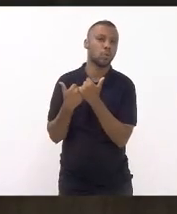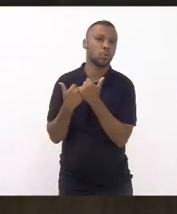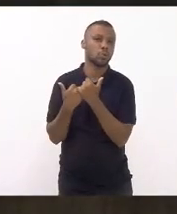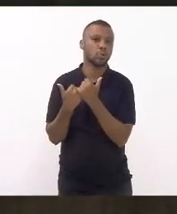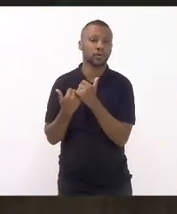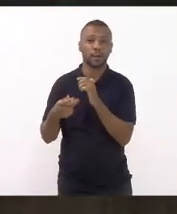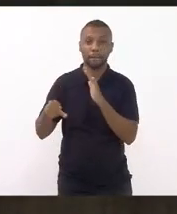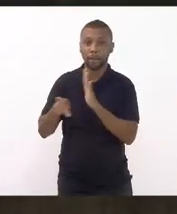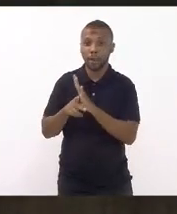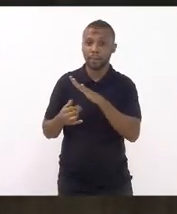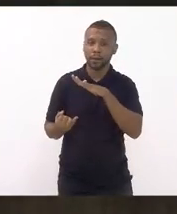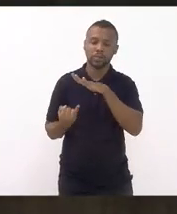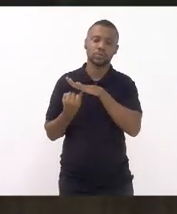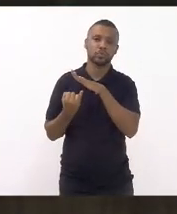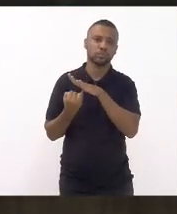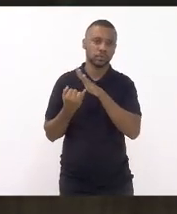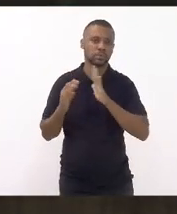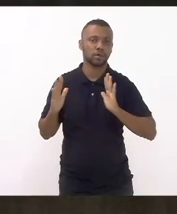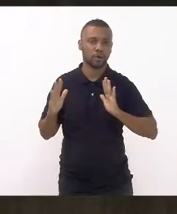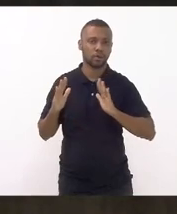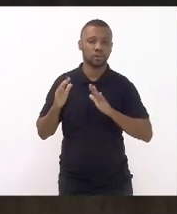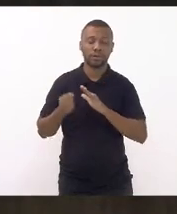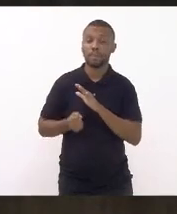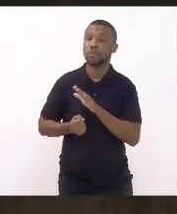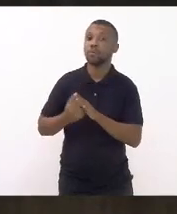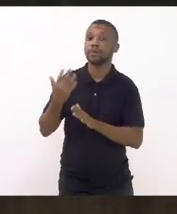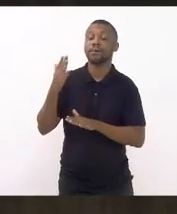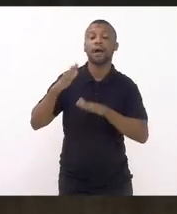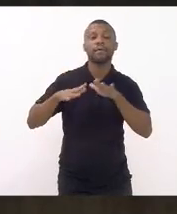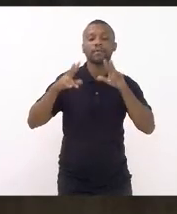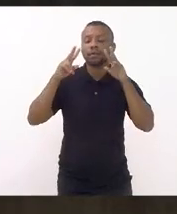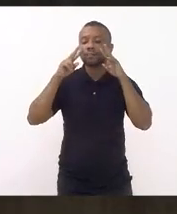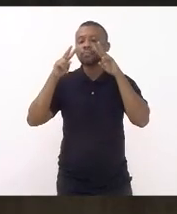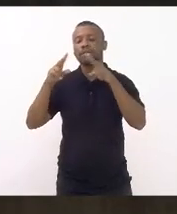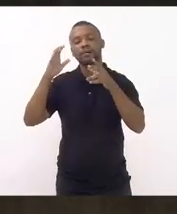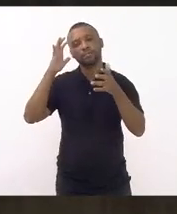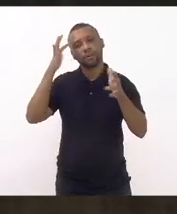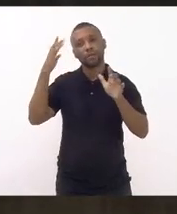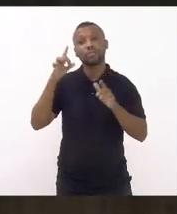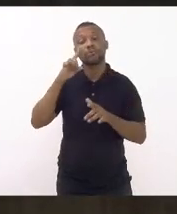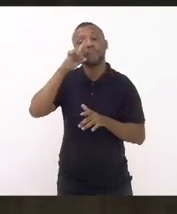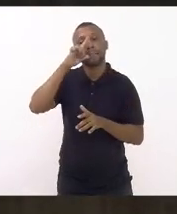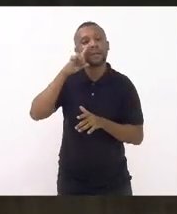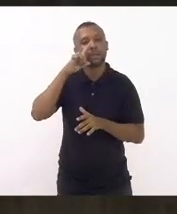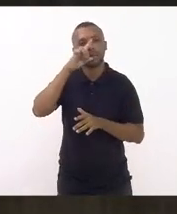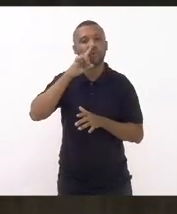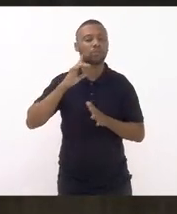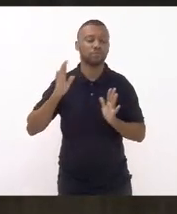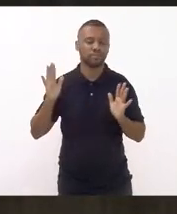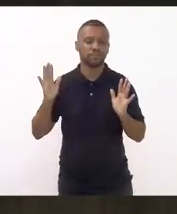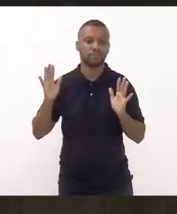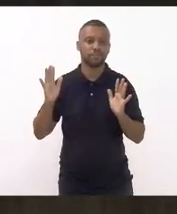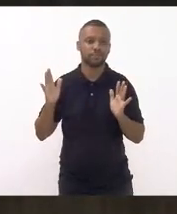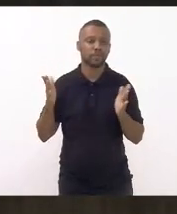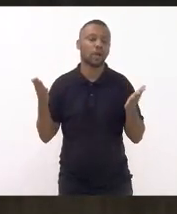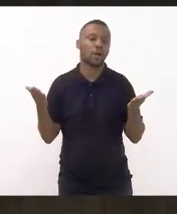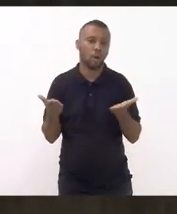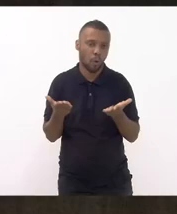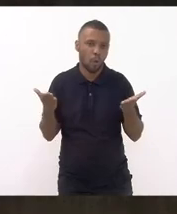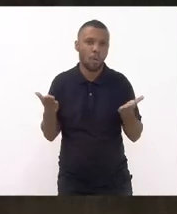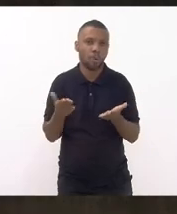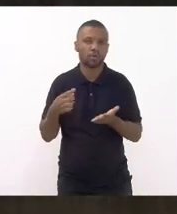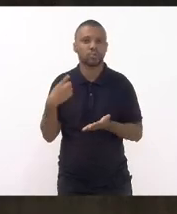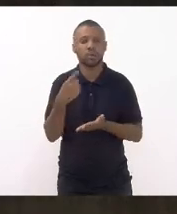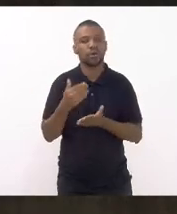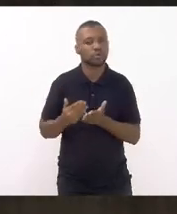própria instituição, que muitas vezes o colocam em situações de perigo. E hoje a